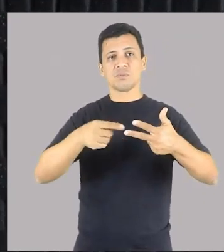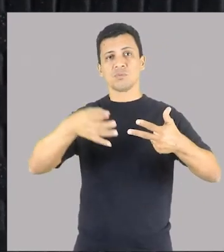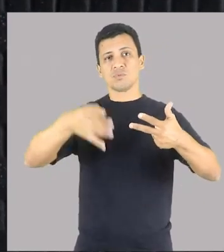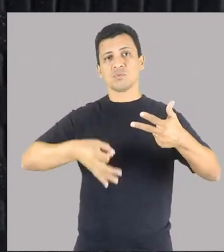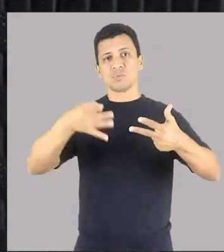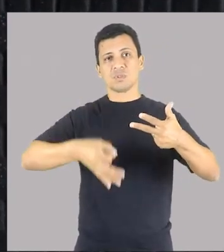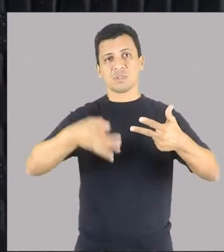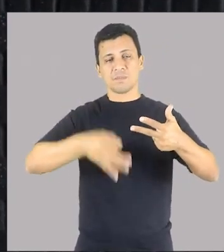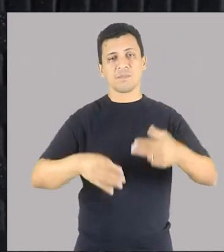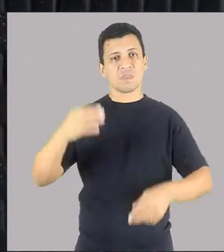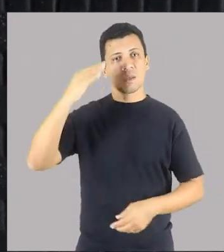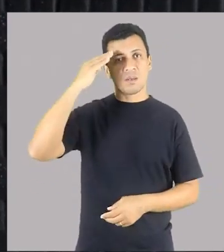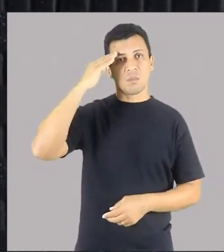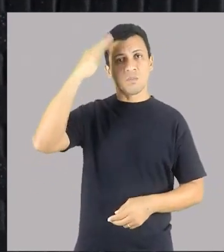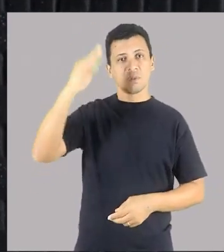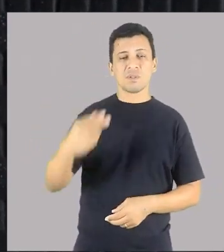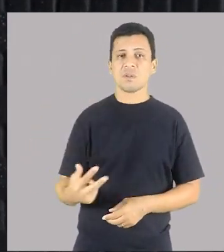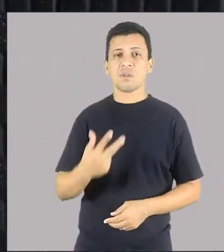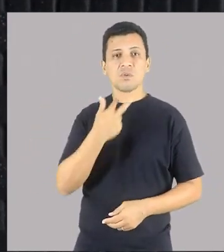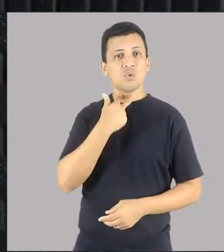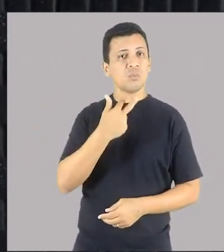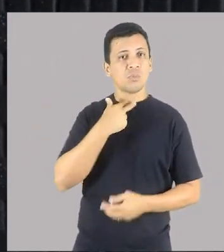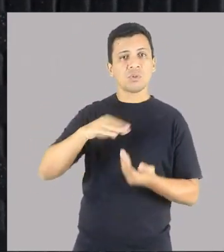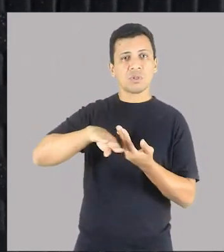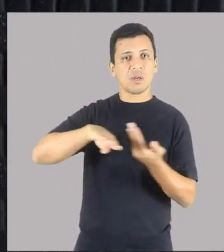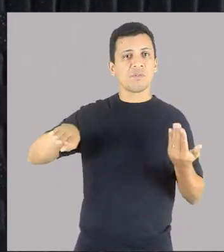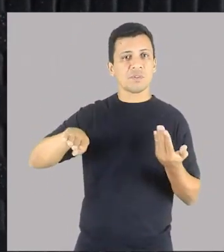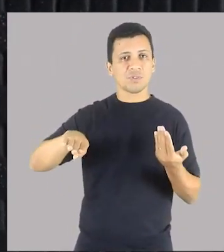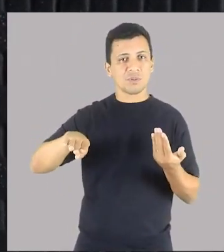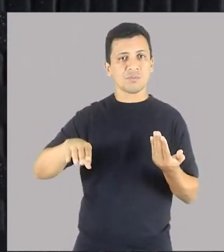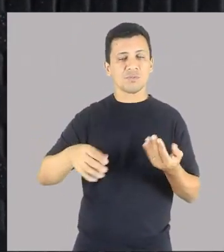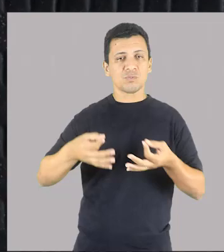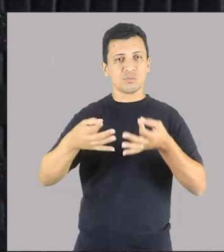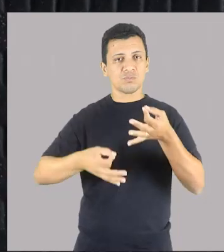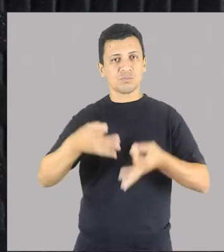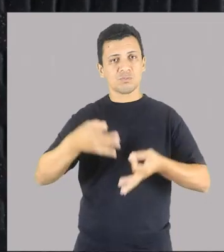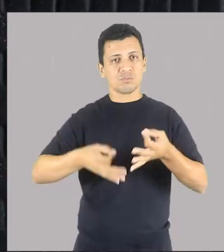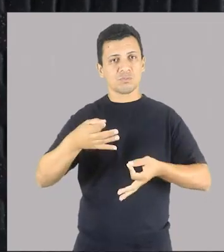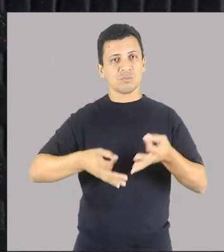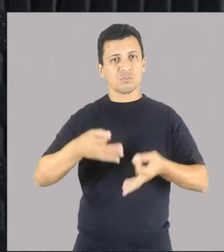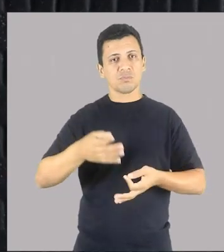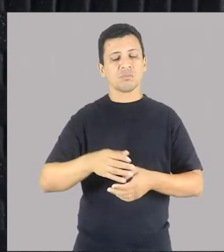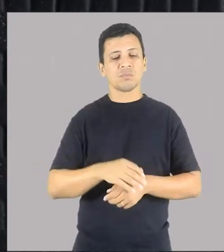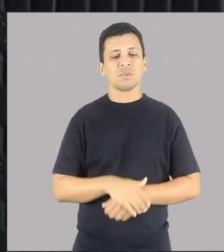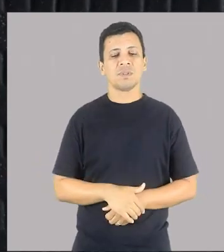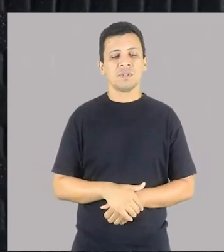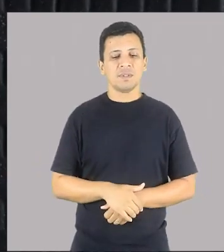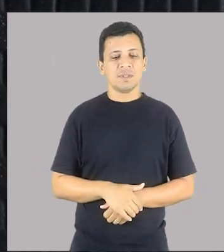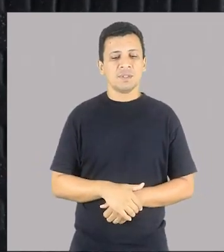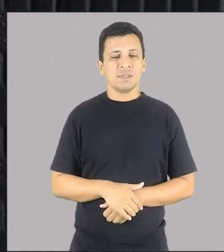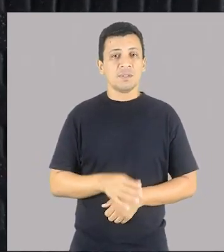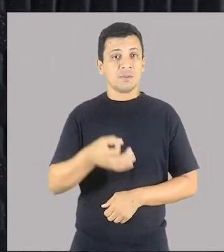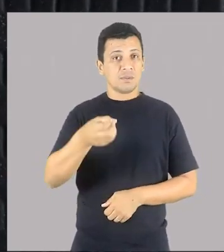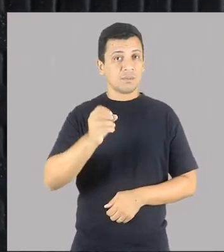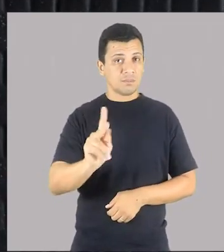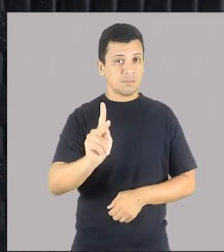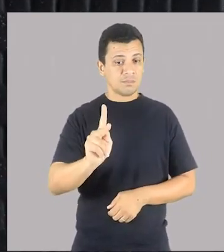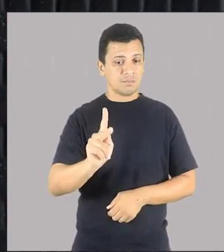disso é princípio da inafastabilidade de jurisdição, da inafastabilidade jurisdicional,